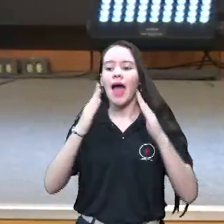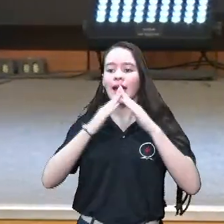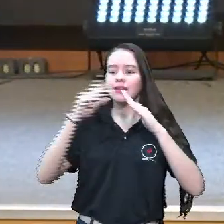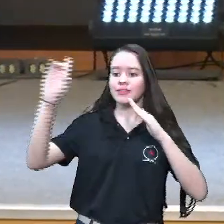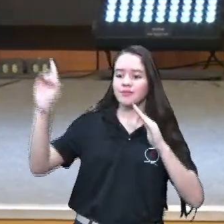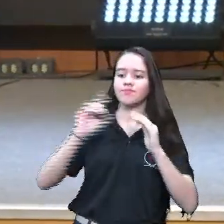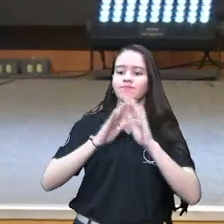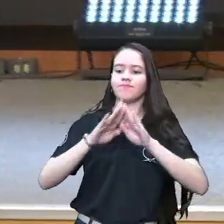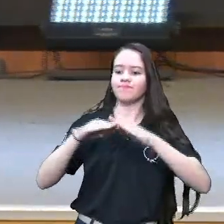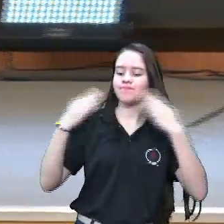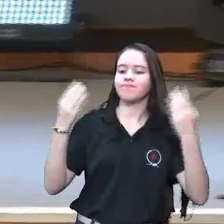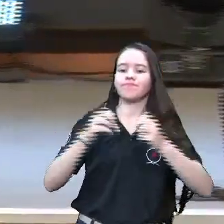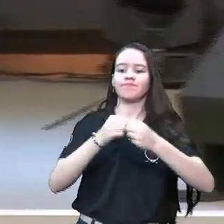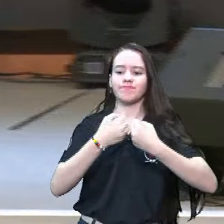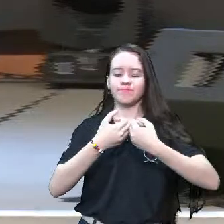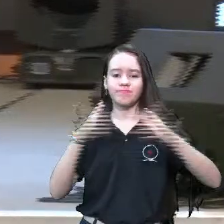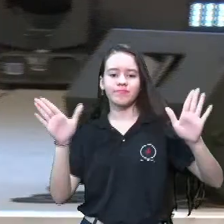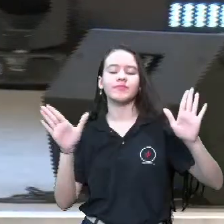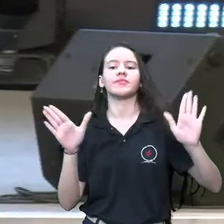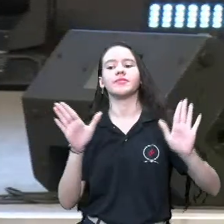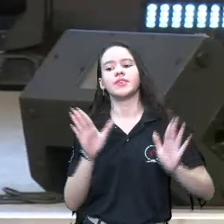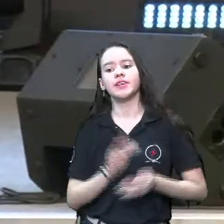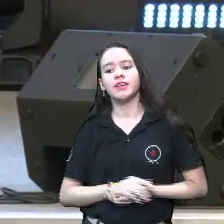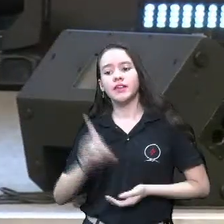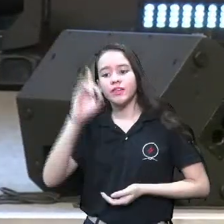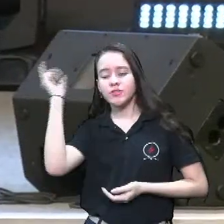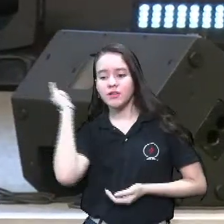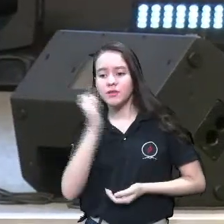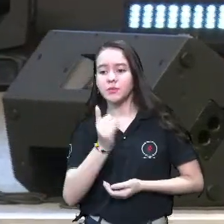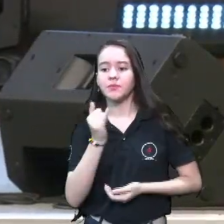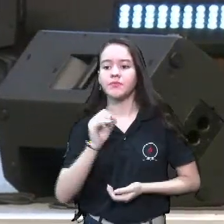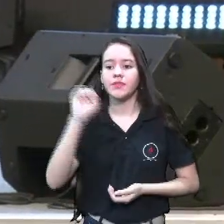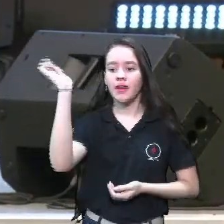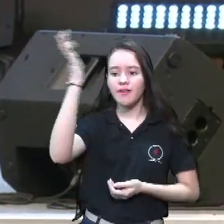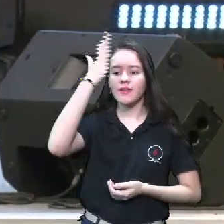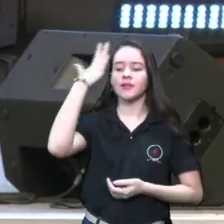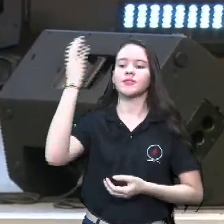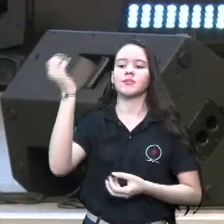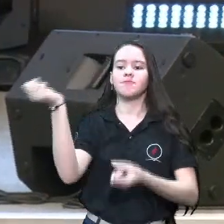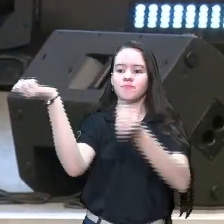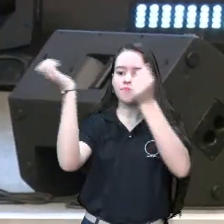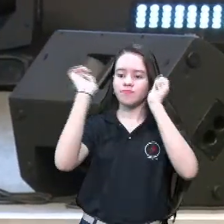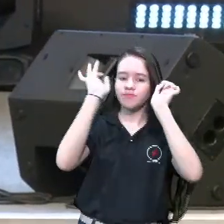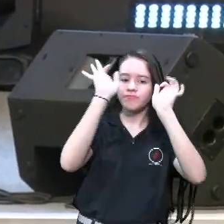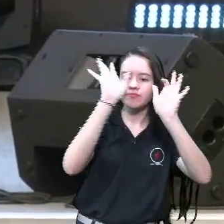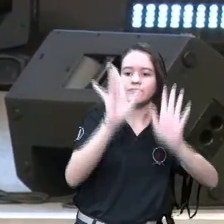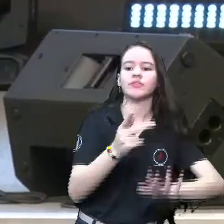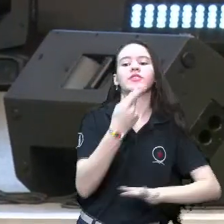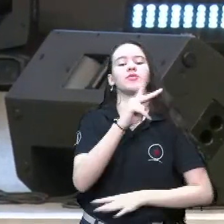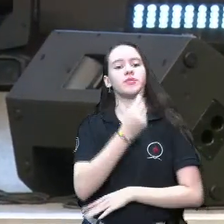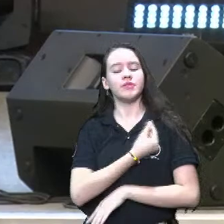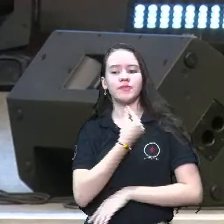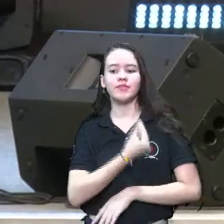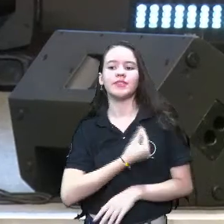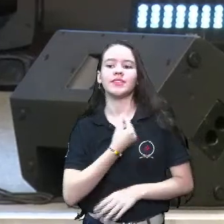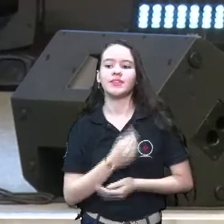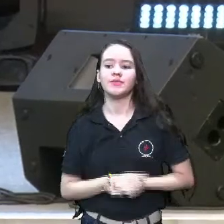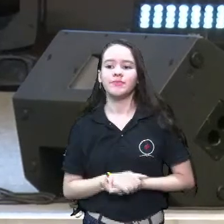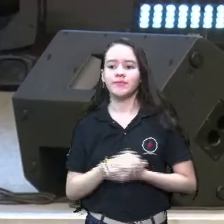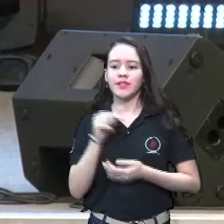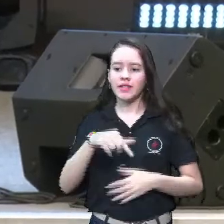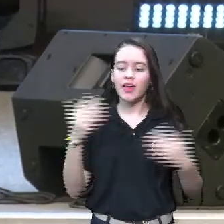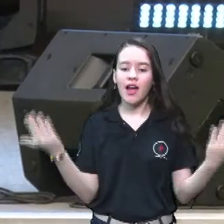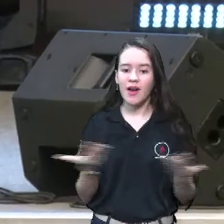porta escancarada, e Deus está dizendo, há uma graça para derramar sobre a sua vida, aqui e